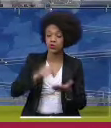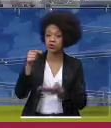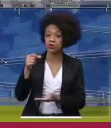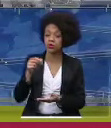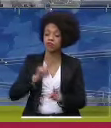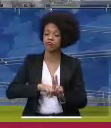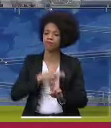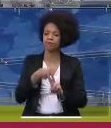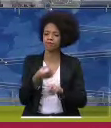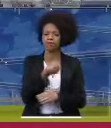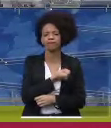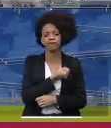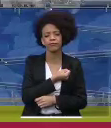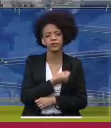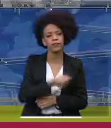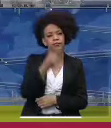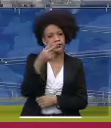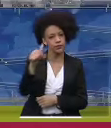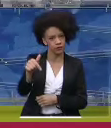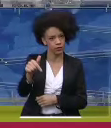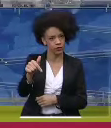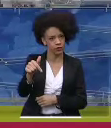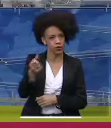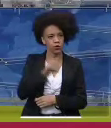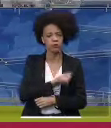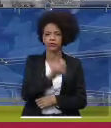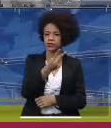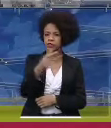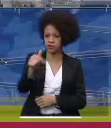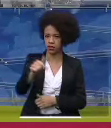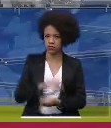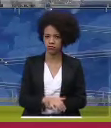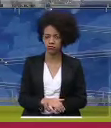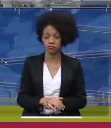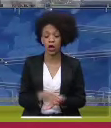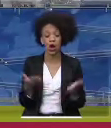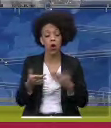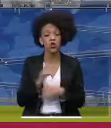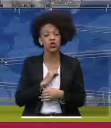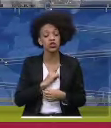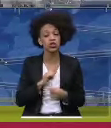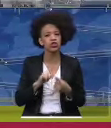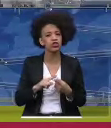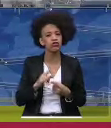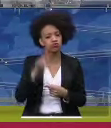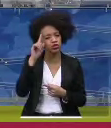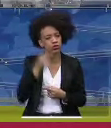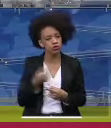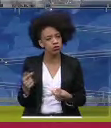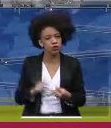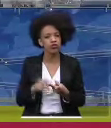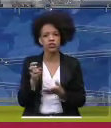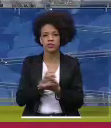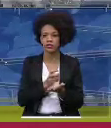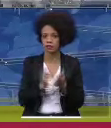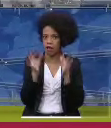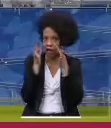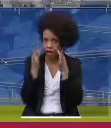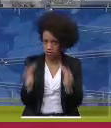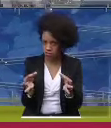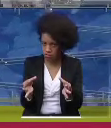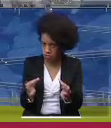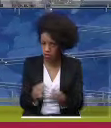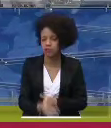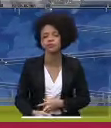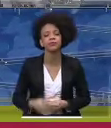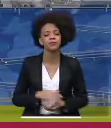da dupla cena. Bola preta número 27. Preta 27. Ainda hoje teremos dia de sorte e quina. Fique atento à